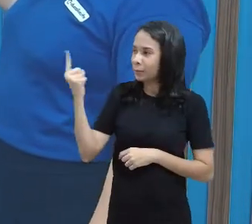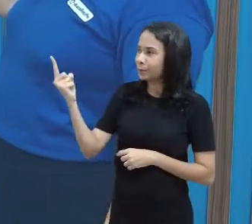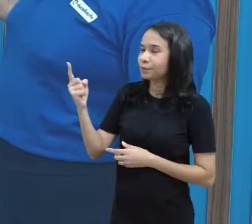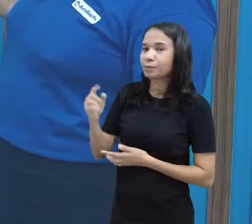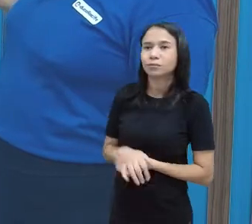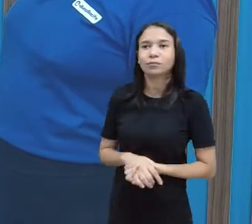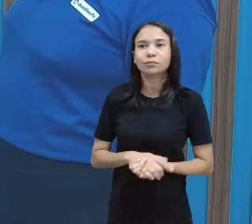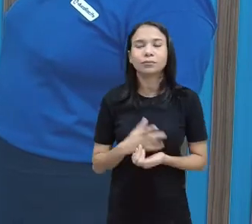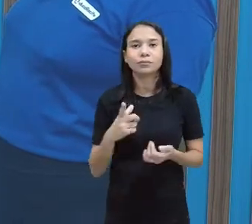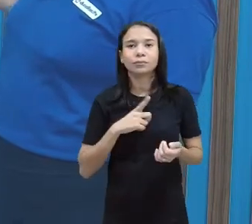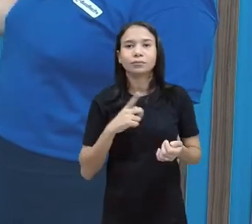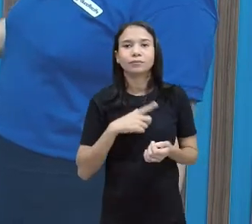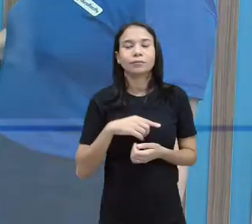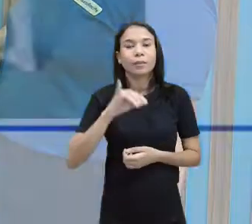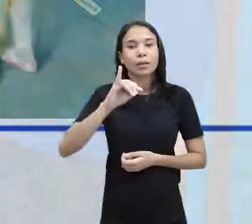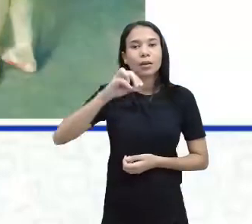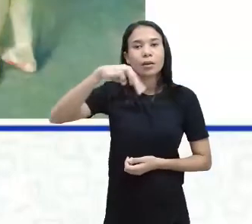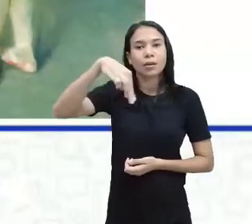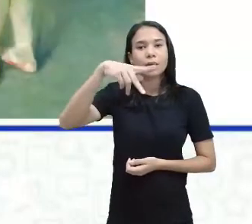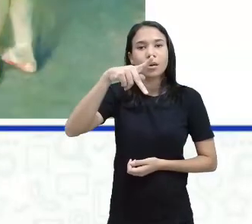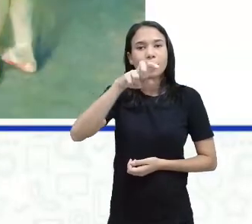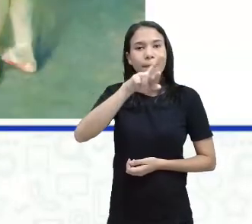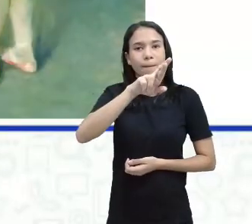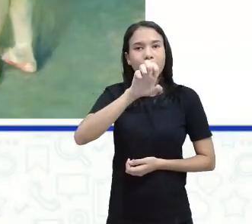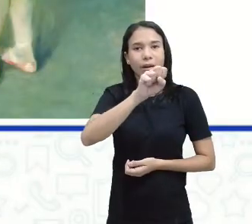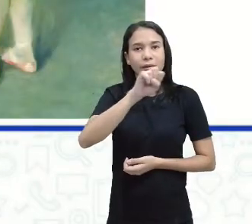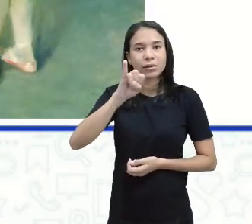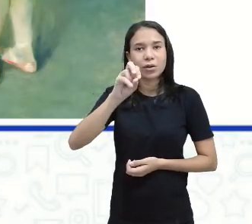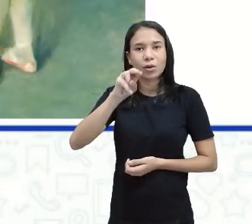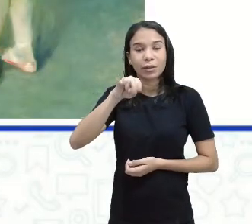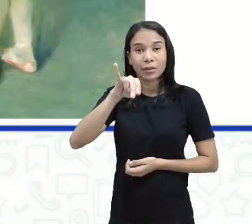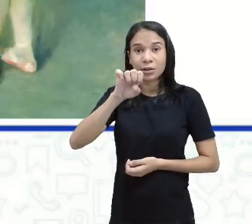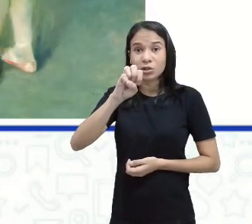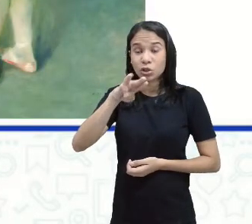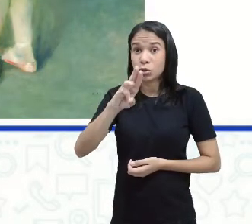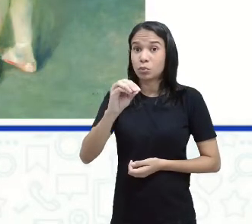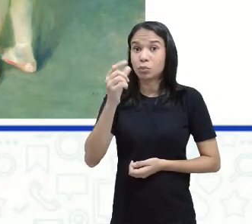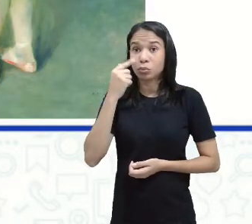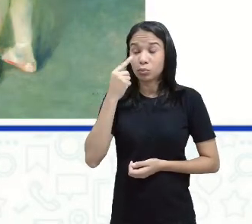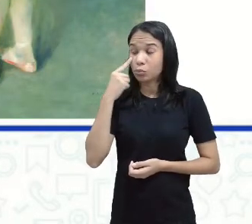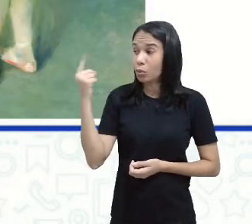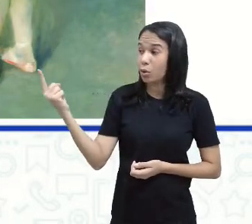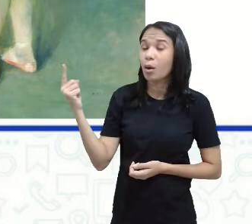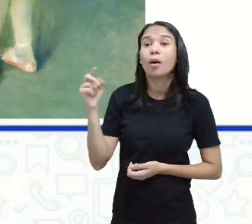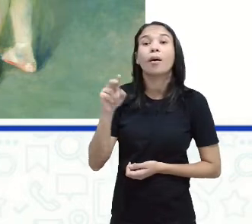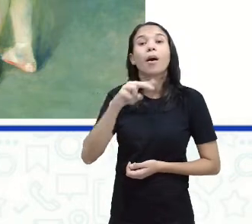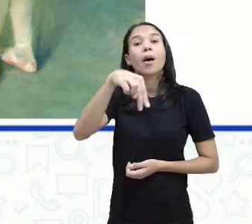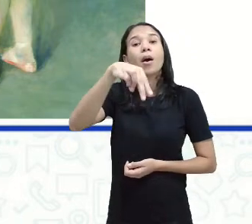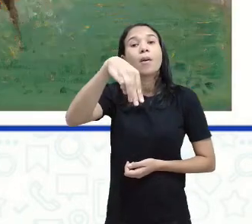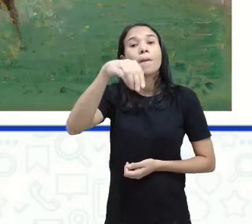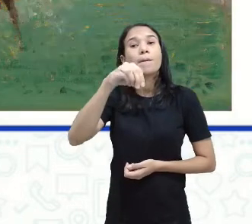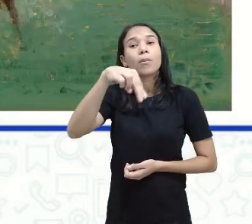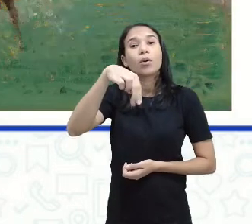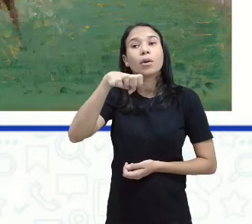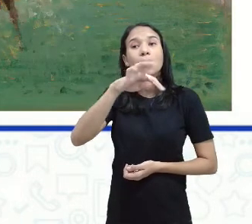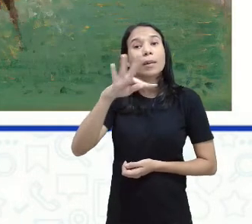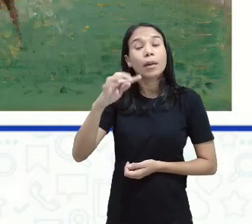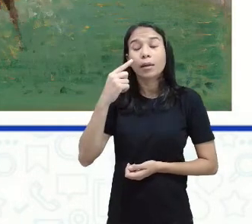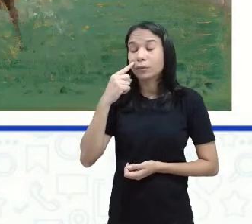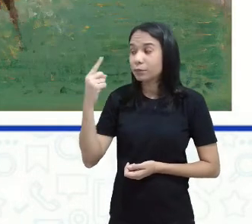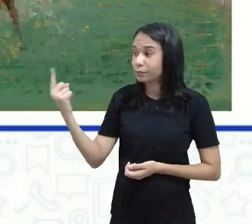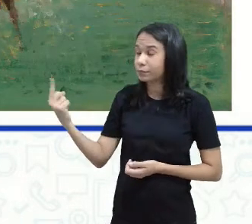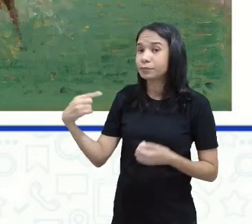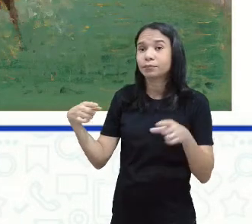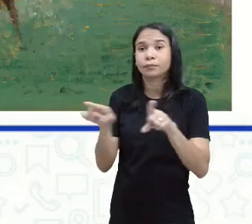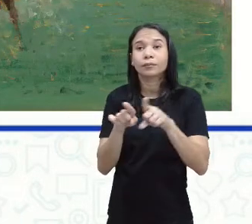vendo obras do impressionismo, né? Aí vocês estão vendo ali o Monet, aqui esse é o Renoir,